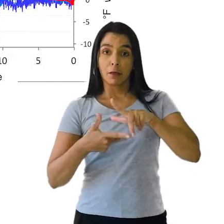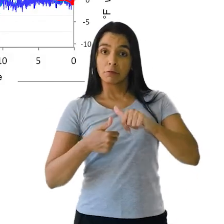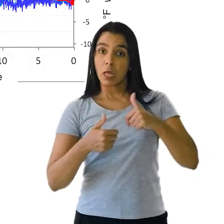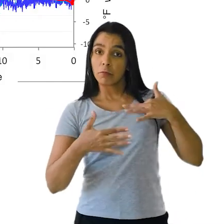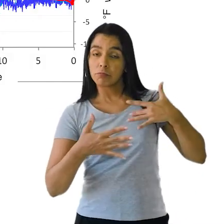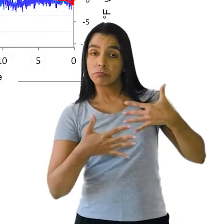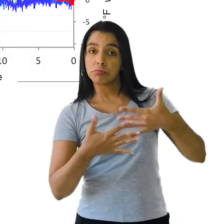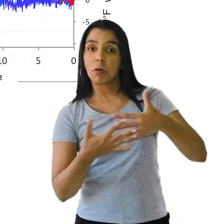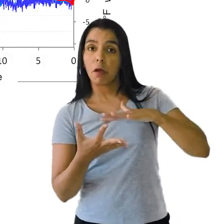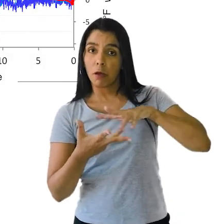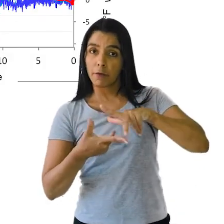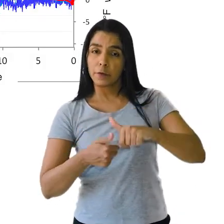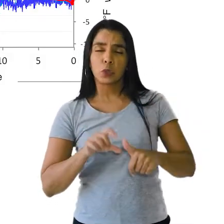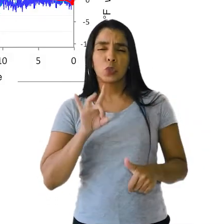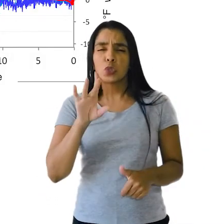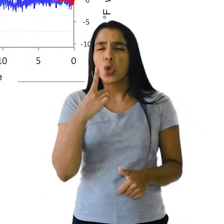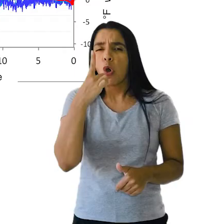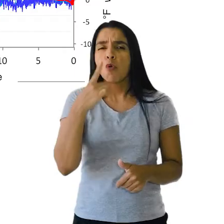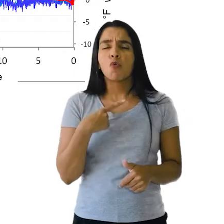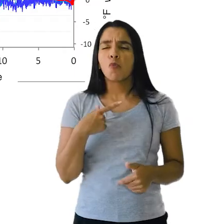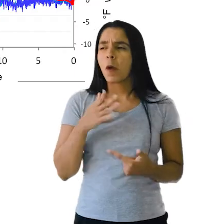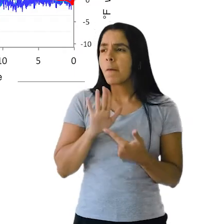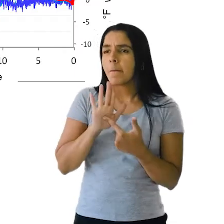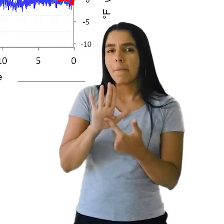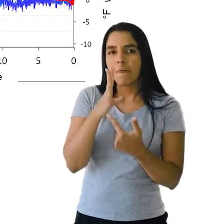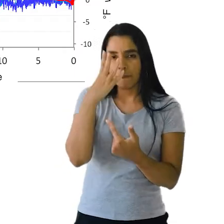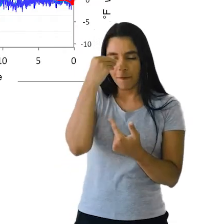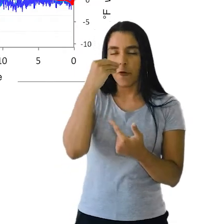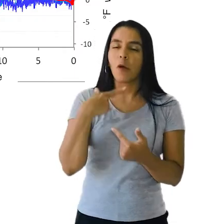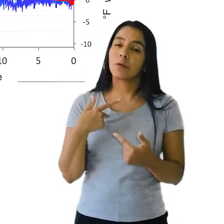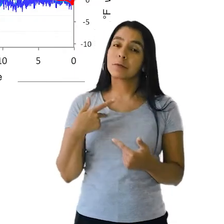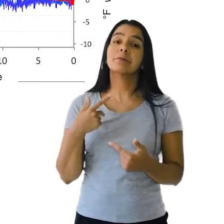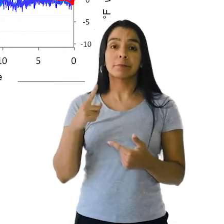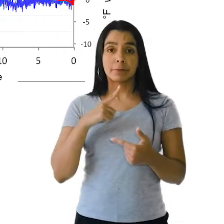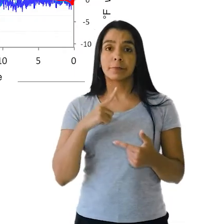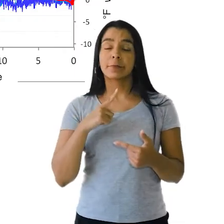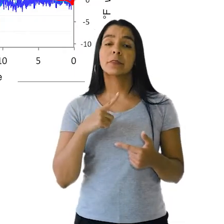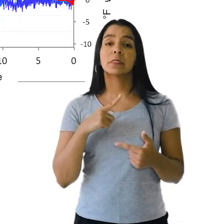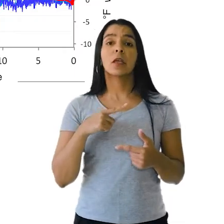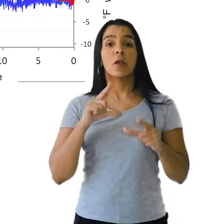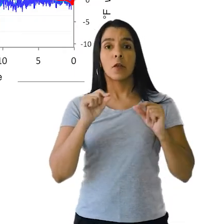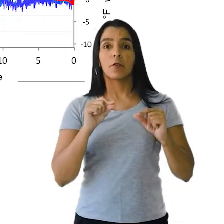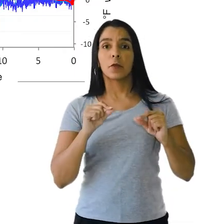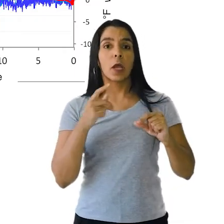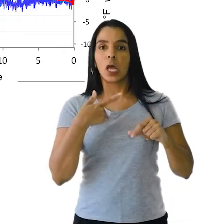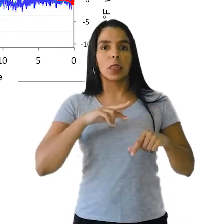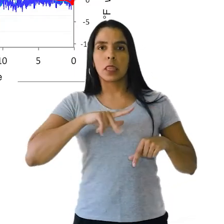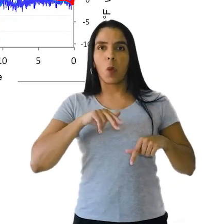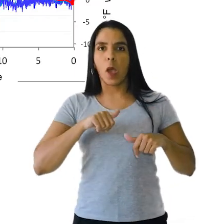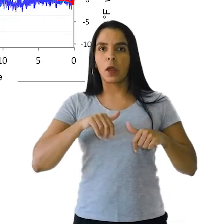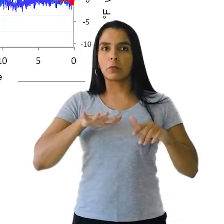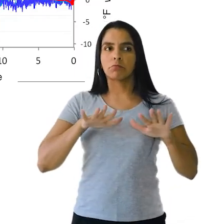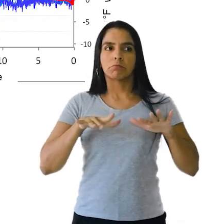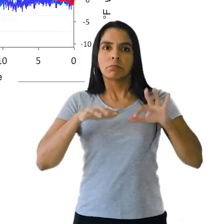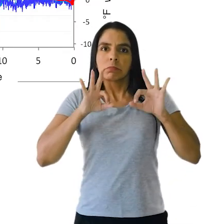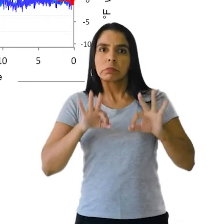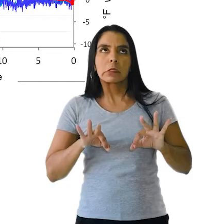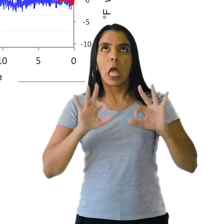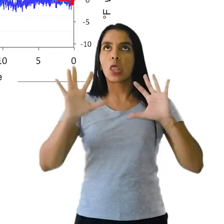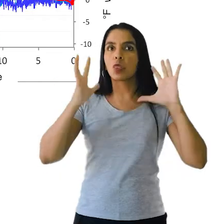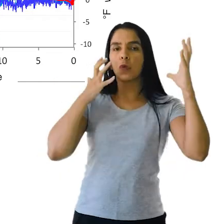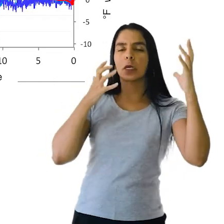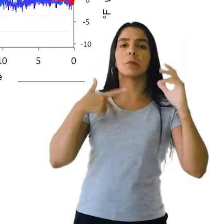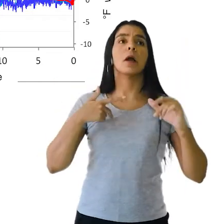gente consegue ver que a Terra, ao longo da sua evolução, e aqui só um pequeno retrato dela, ela teve uma